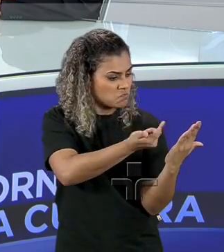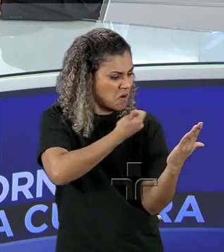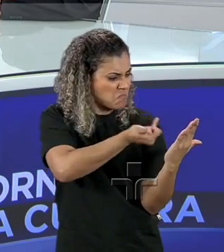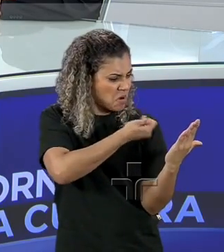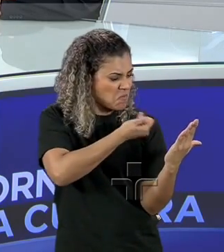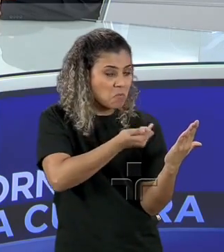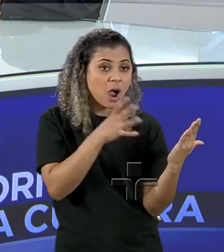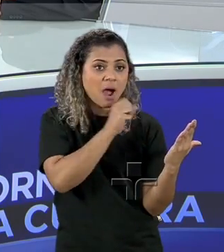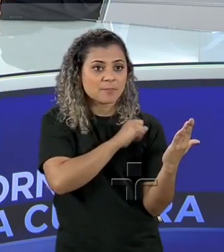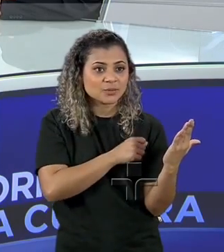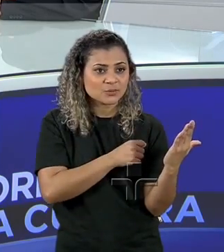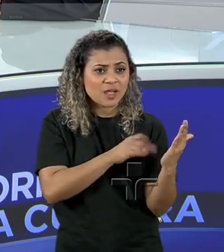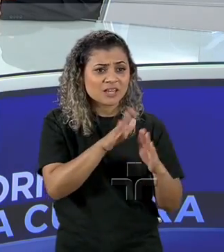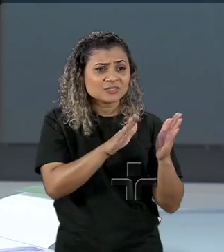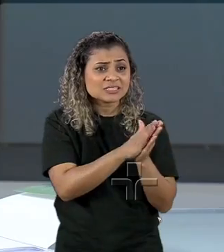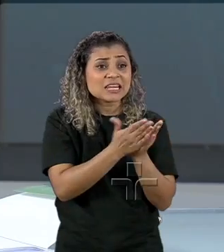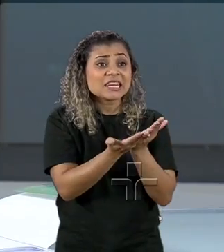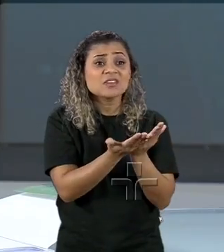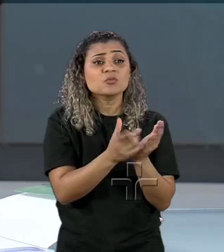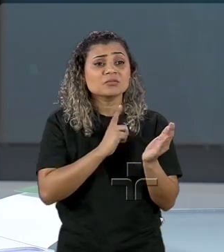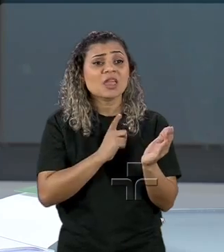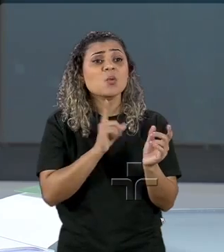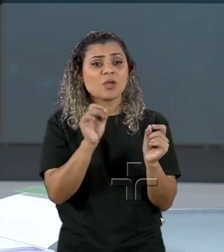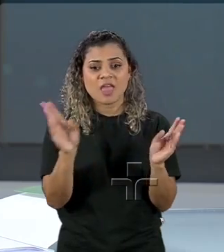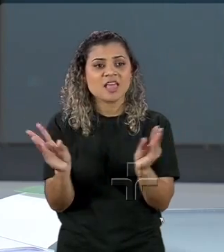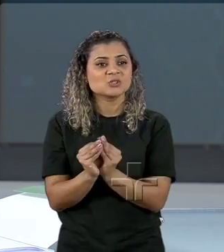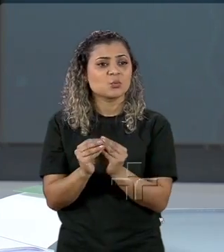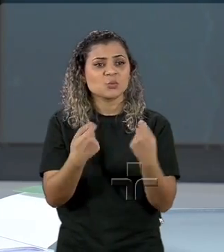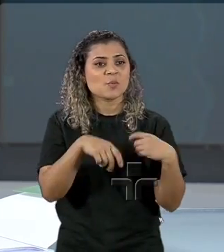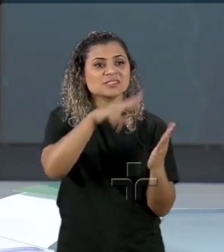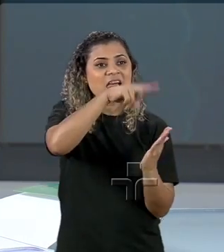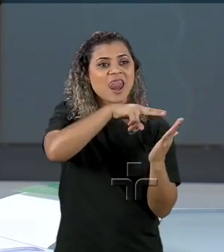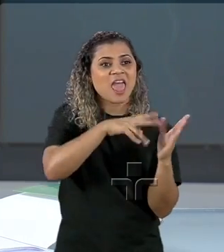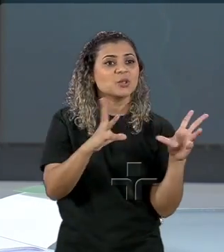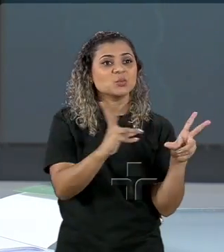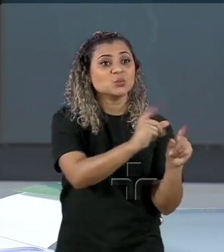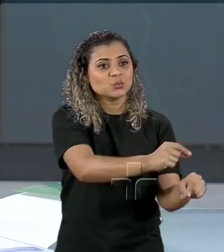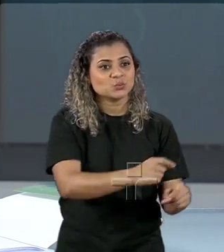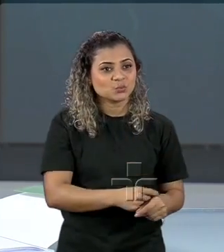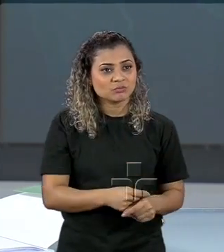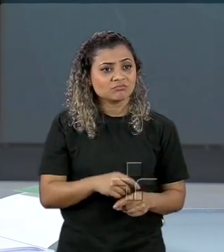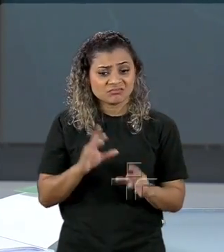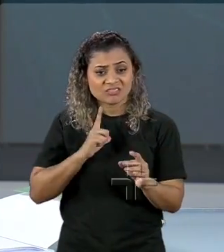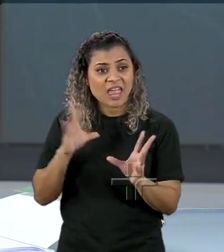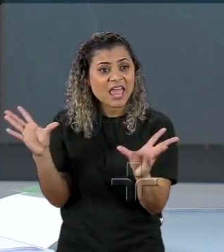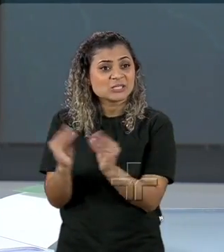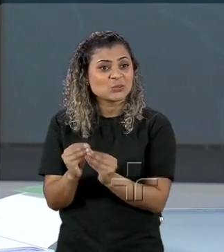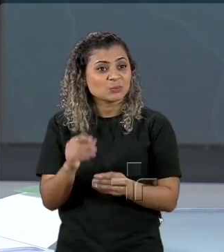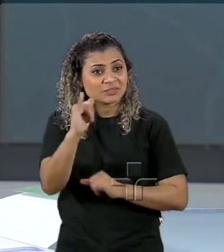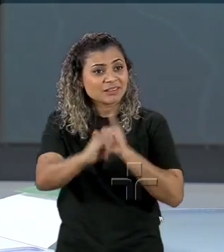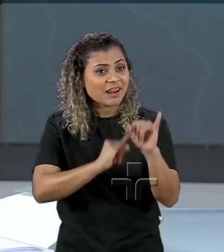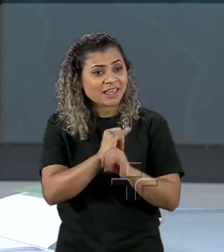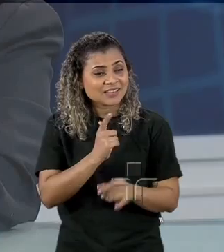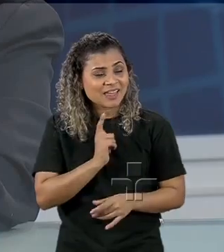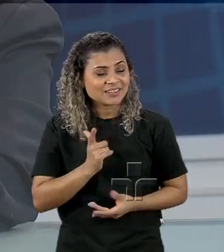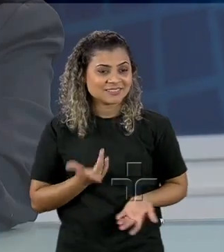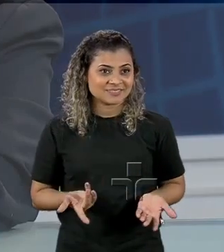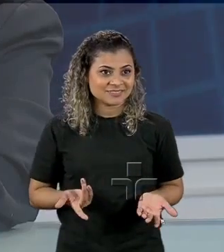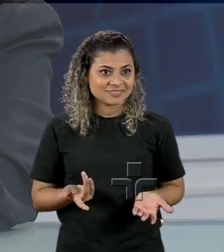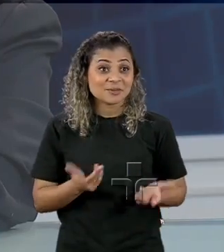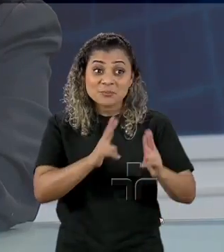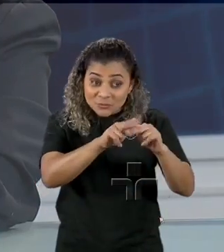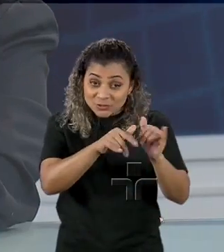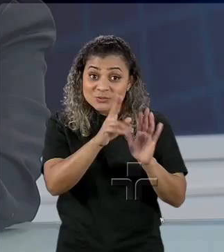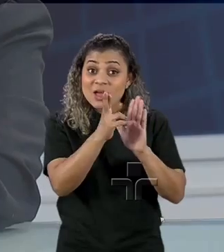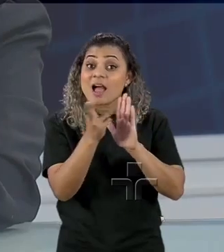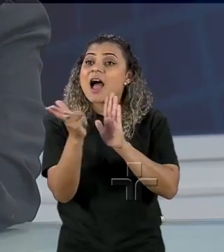né, neurais, naturalmente, são muito mais rápidas hoje. E a gente aprende com muito mais facilidade as coisas. A regra é